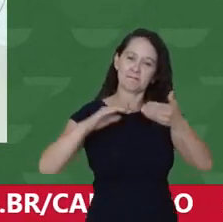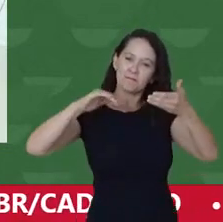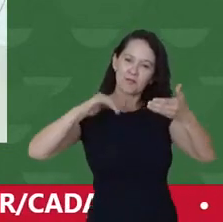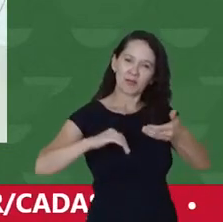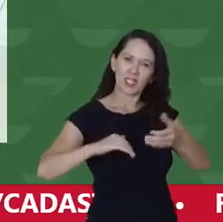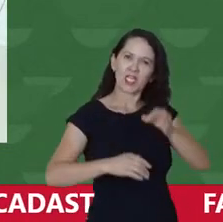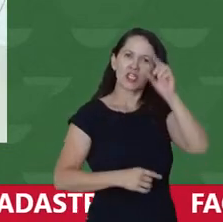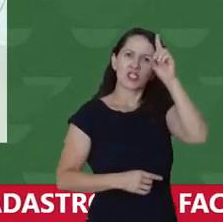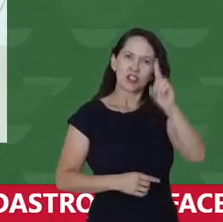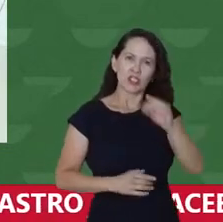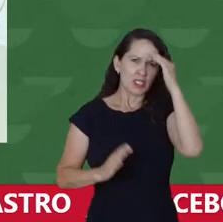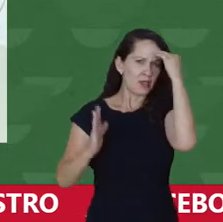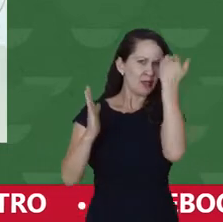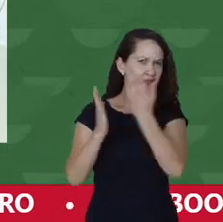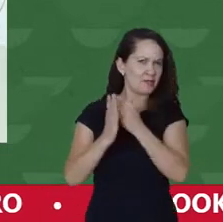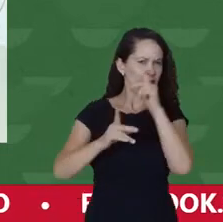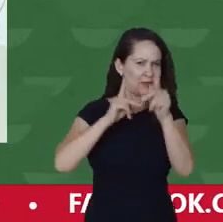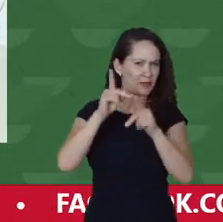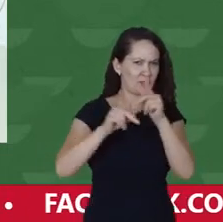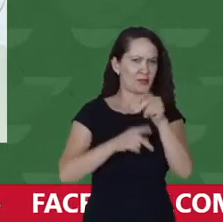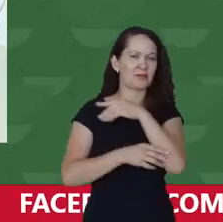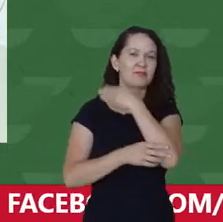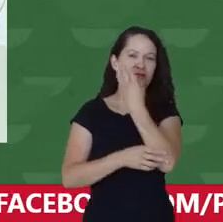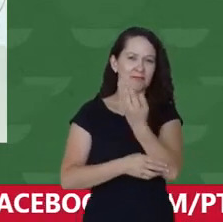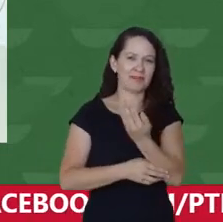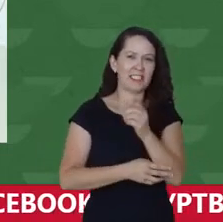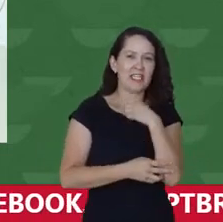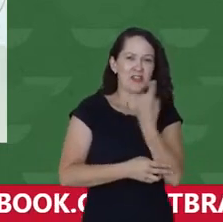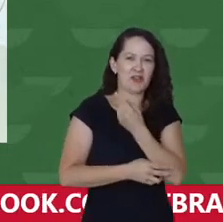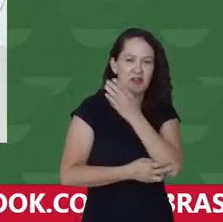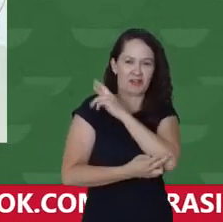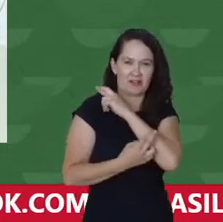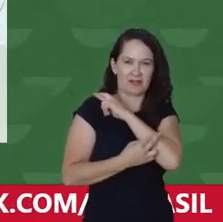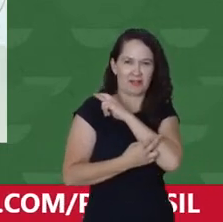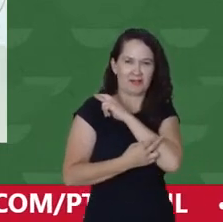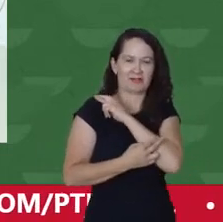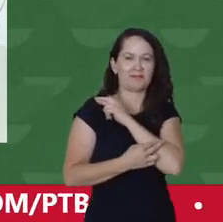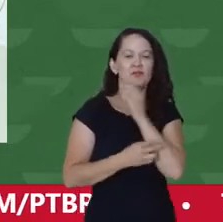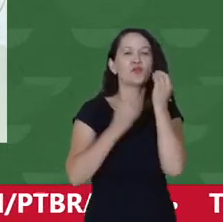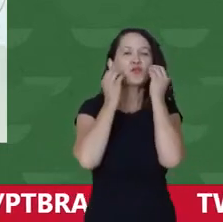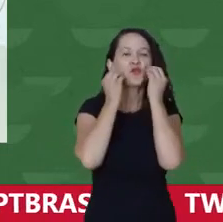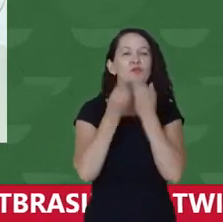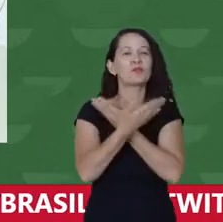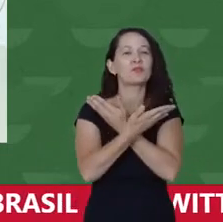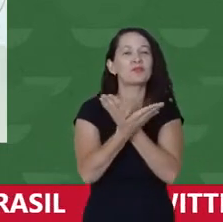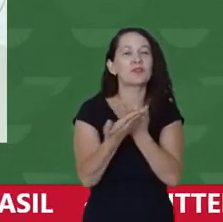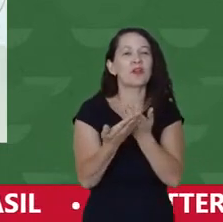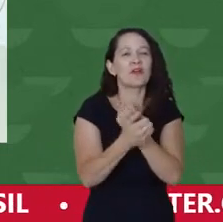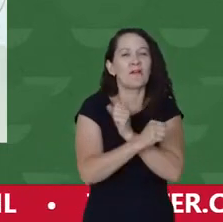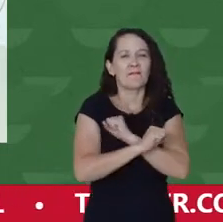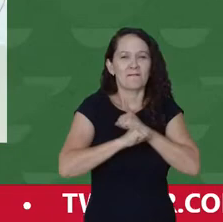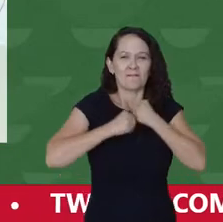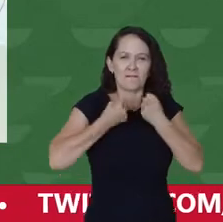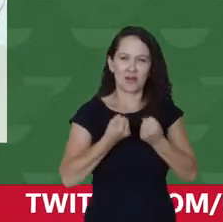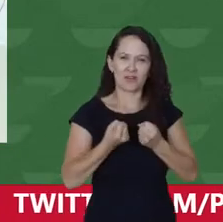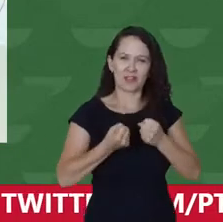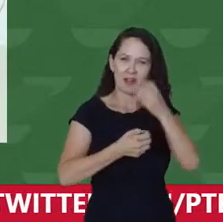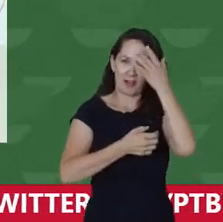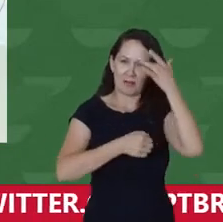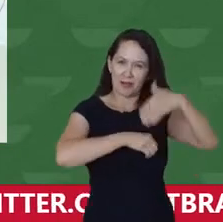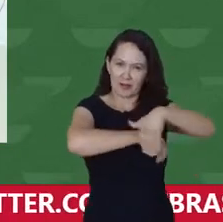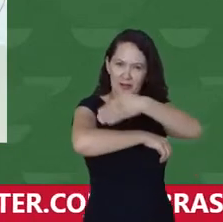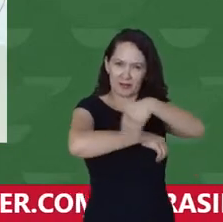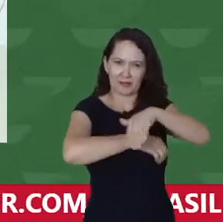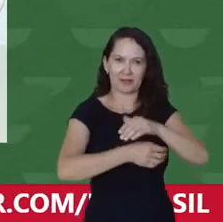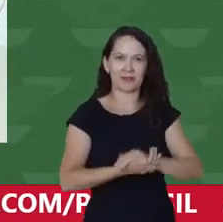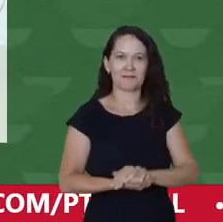seja digno do povo brasileiro. E aí é responsabilidade de todos nós. Então, um beijo para todos, força para a luta e amanhã estaremos nas ruas.